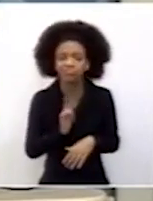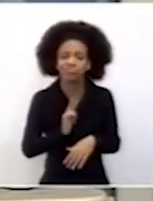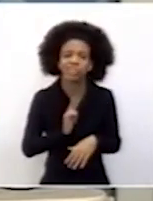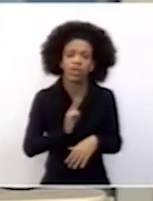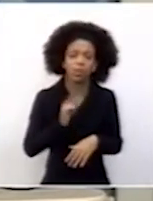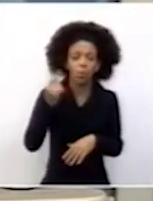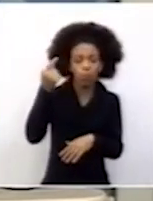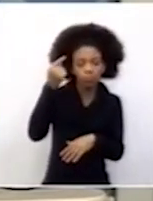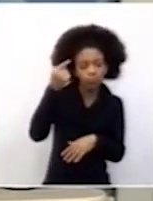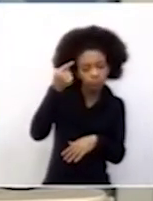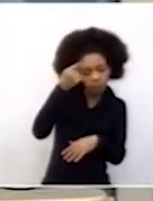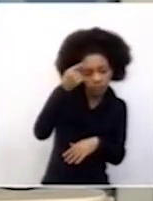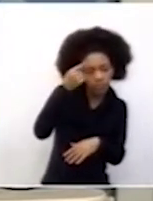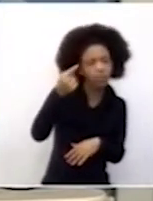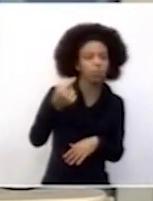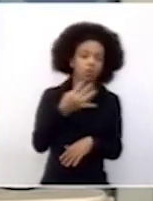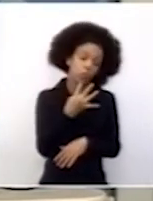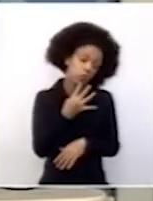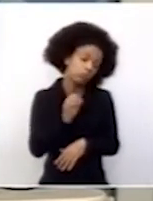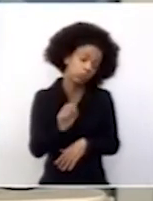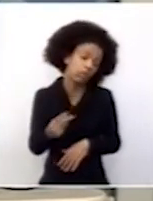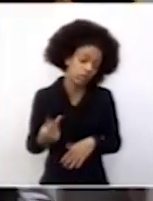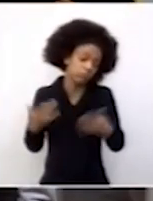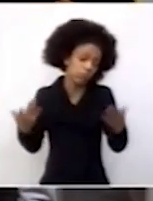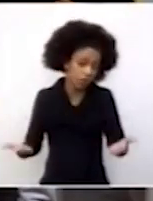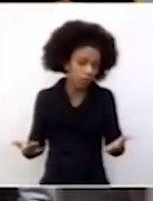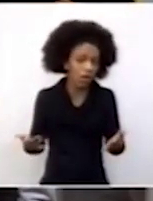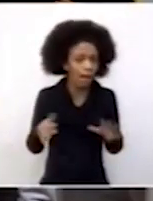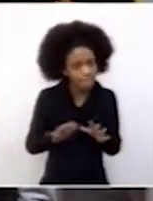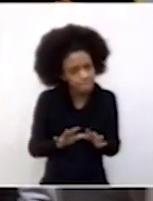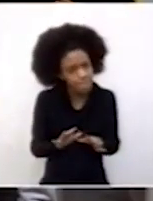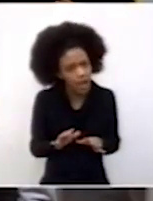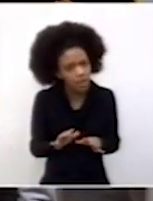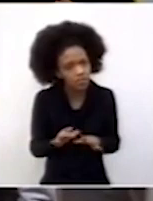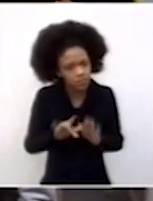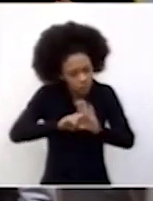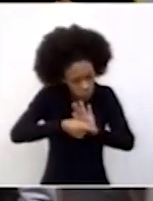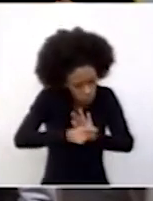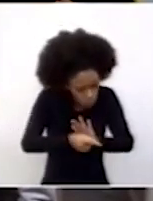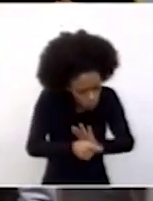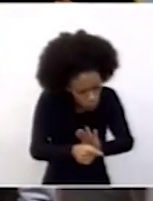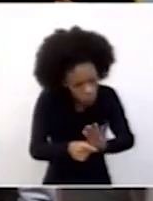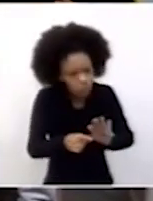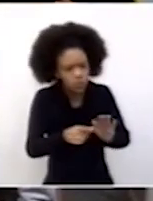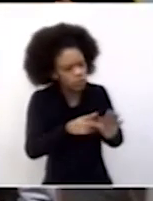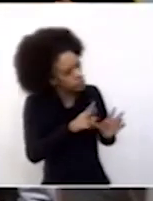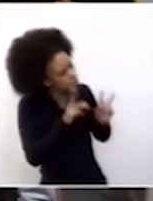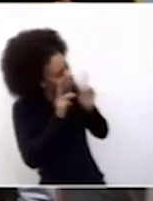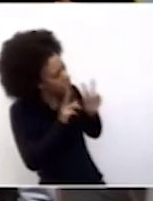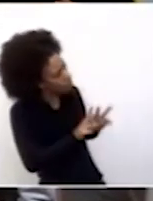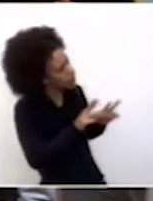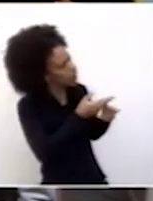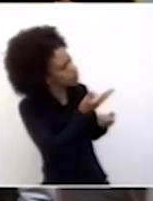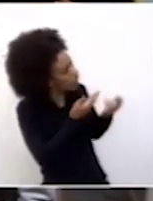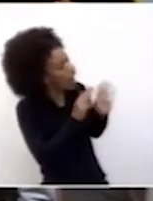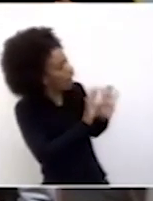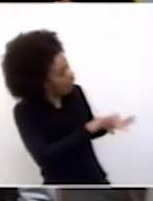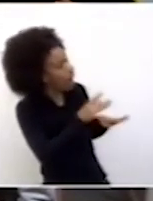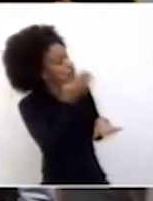uma representação gráfica, mas pelo menos ele está assim, se emergindo naquele espaço da matemática, porque hoje